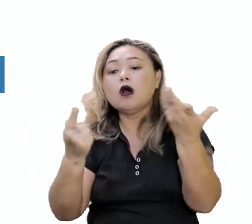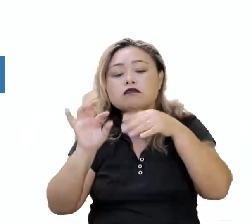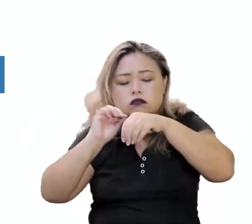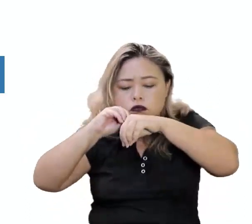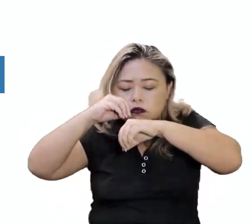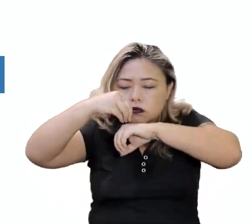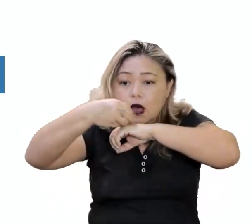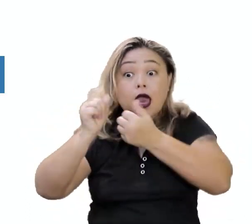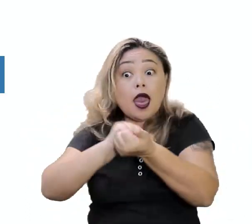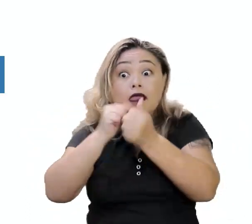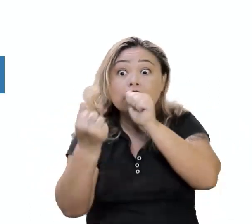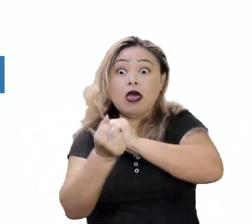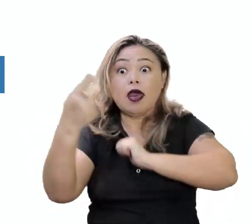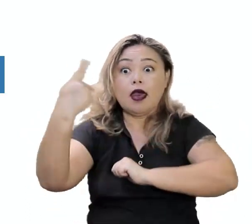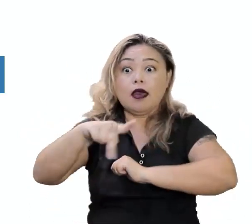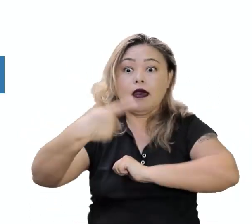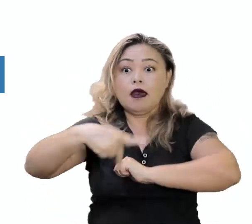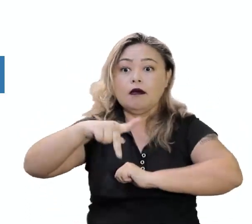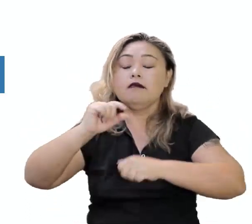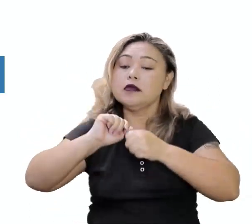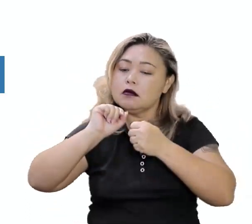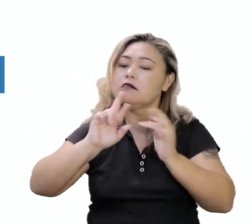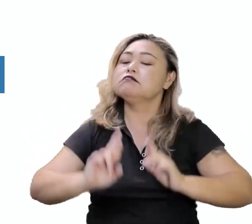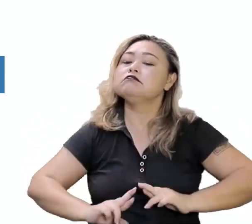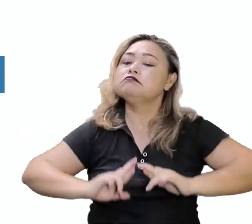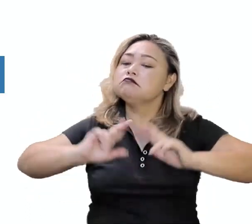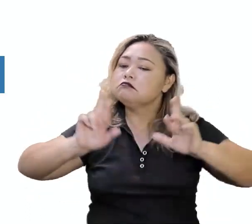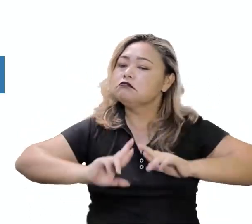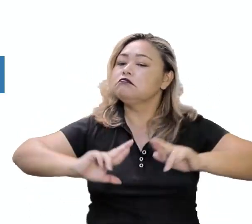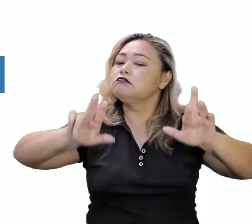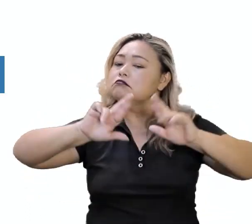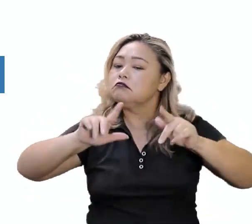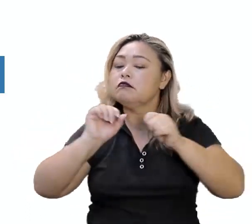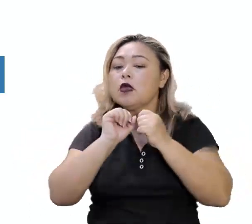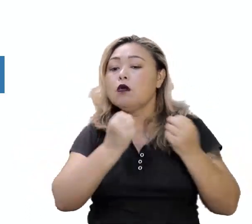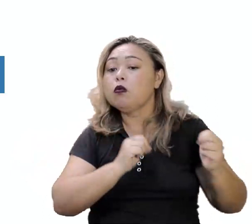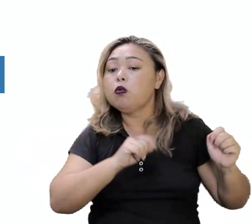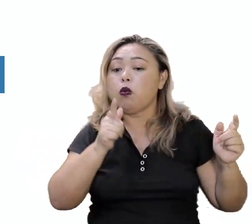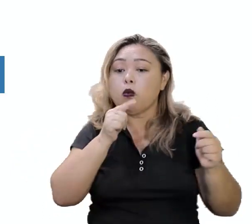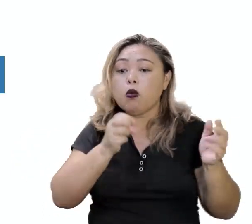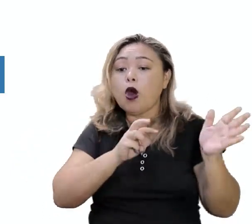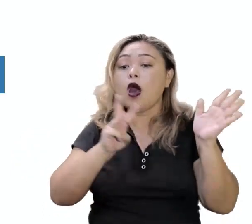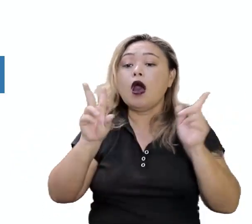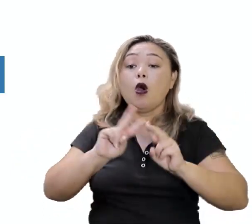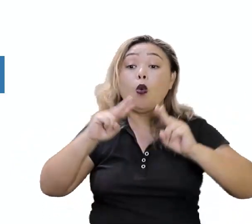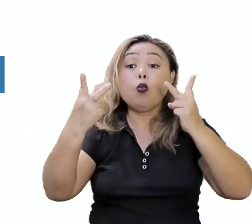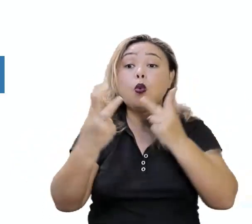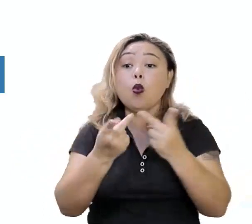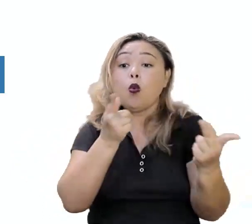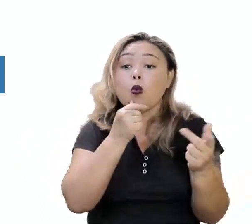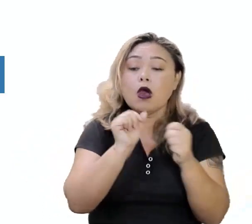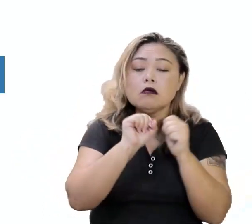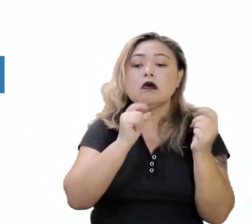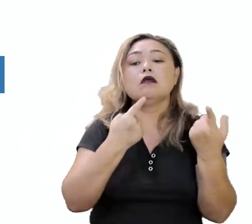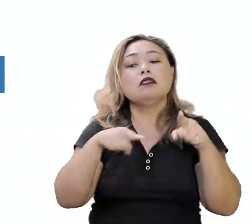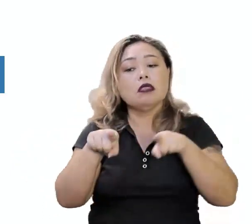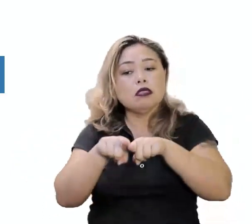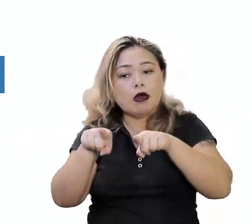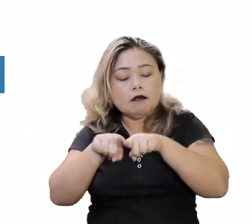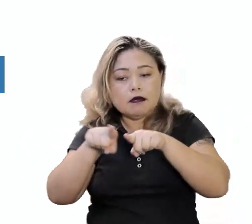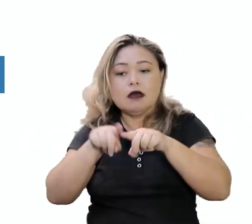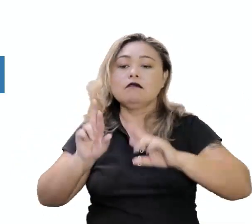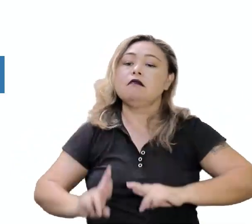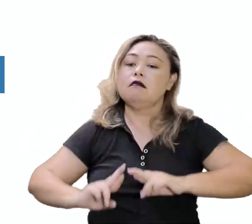ambiente também vão ser diferentes. O fluxo de água, o volume de água também vai